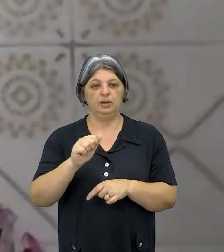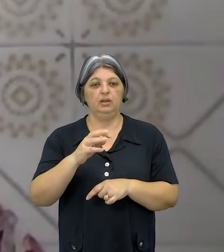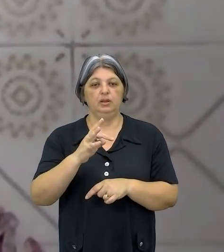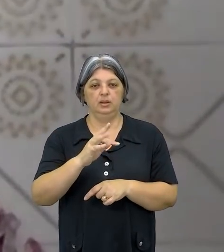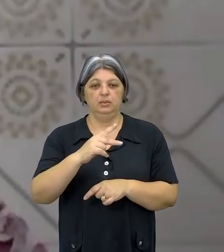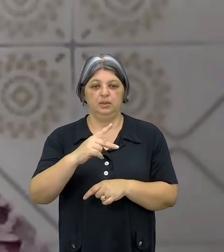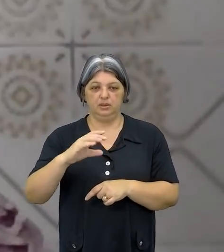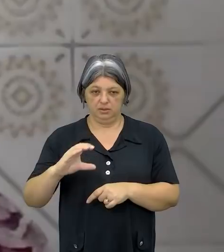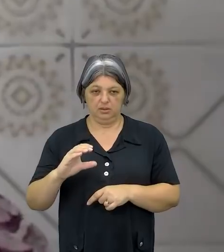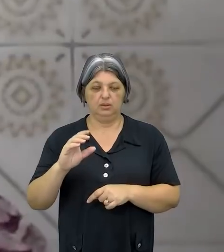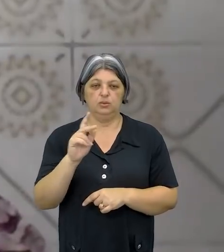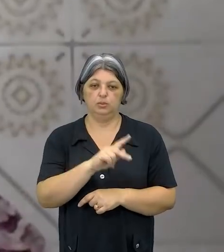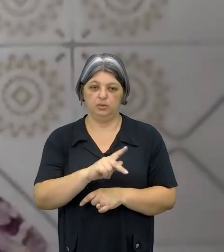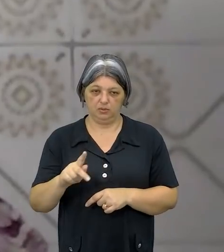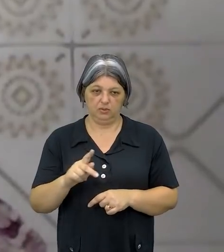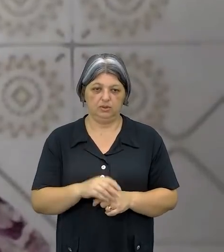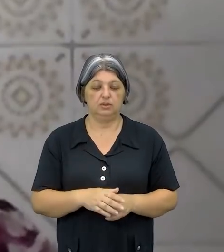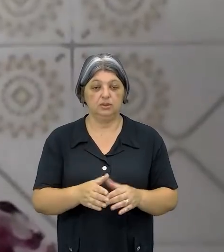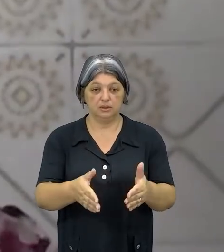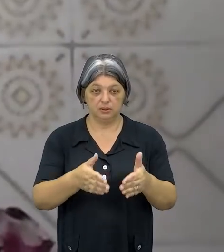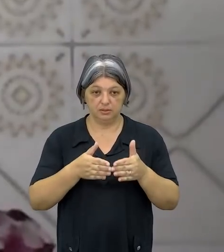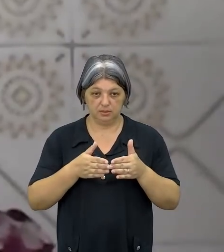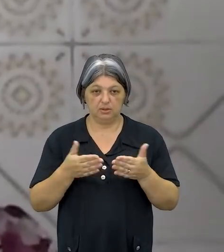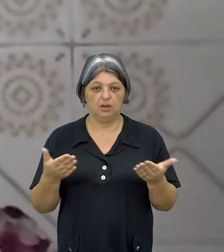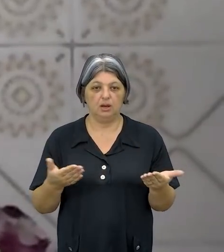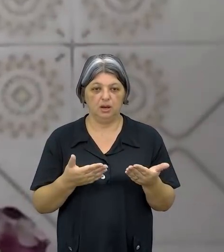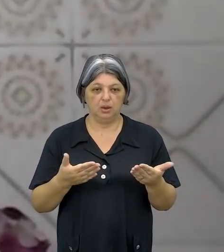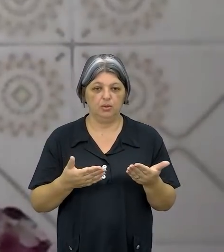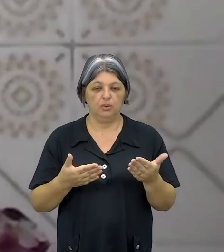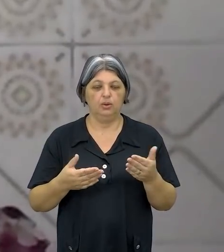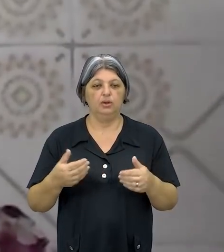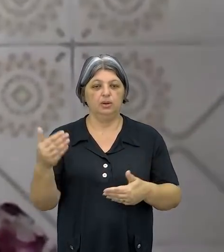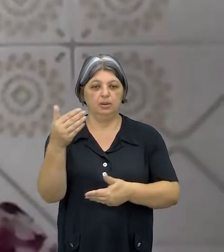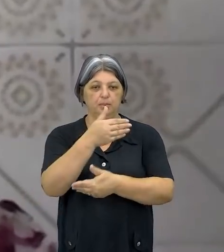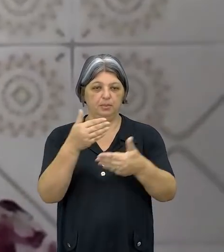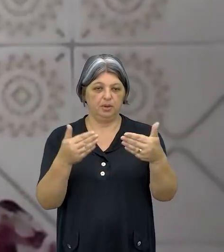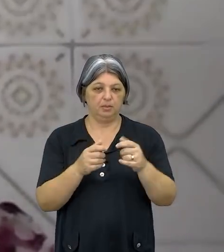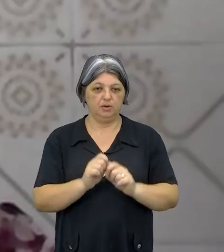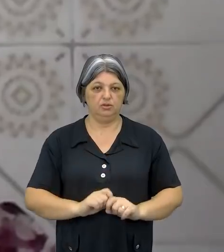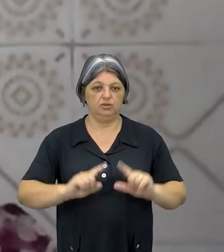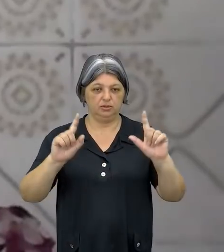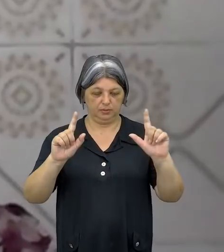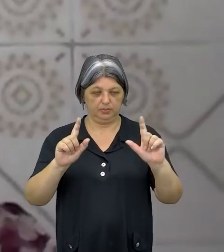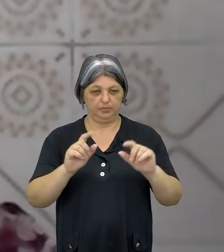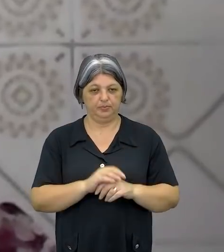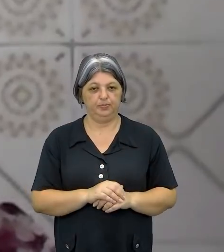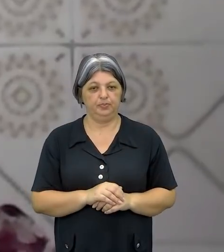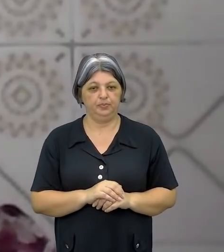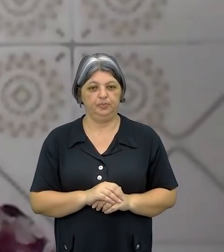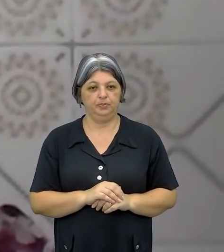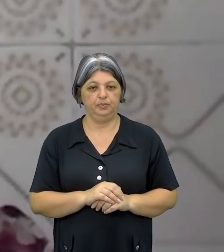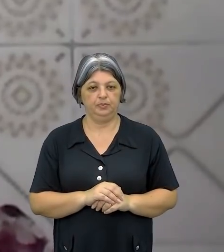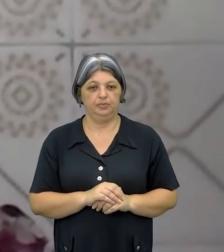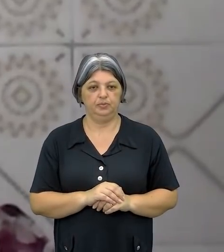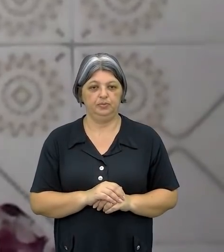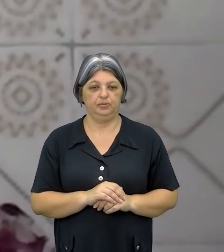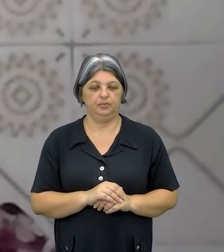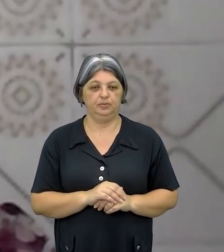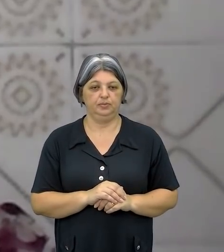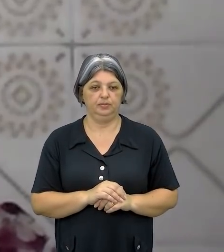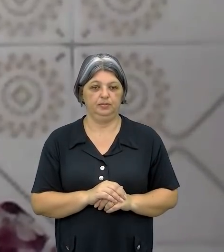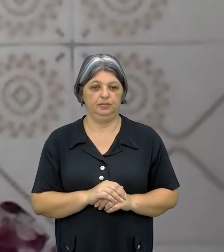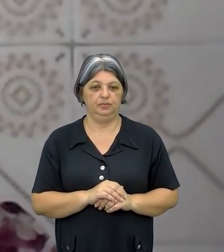escolas, professores. Me deem licença agora para mim compartilhar o PowerPoint com vocês, do nosso encontro de hoje.